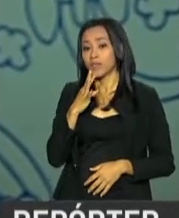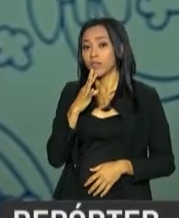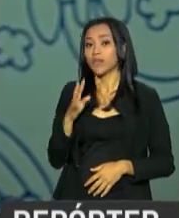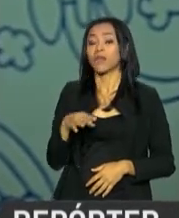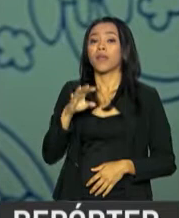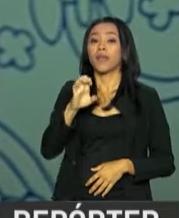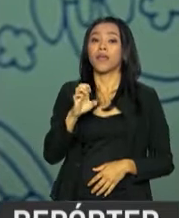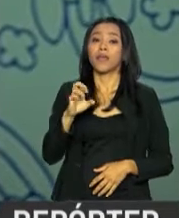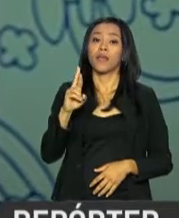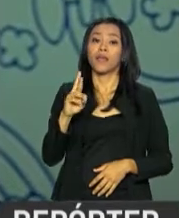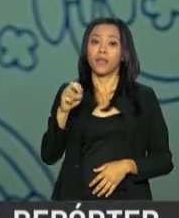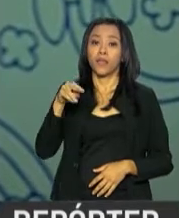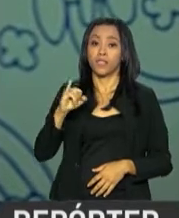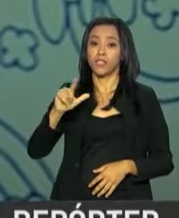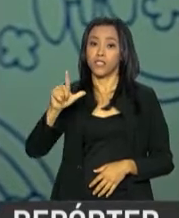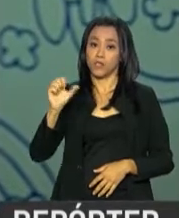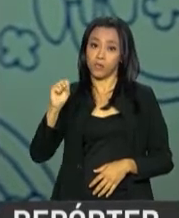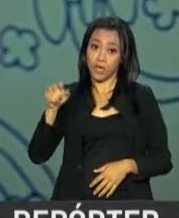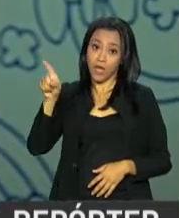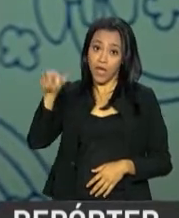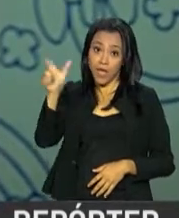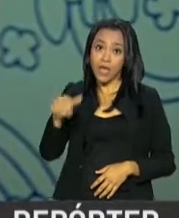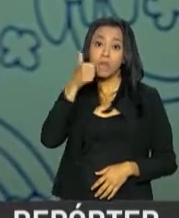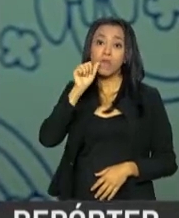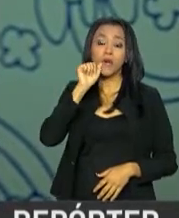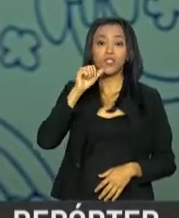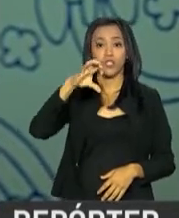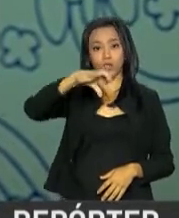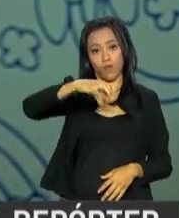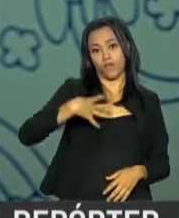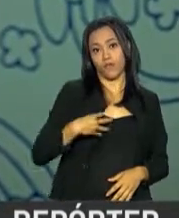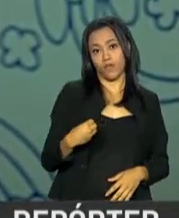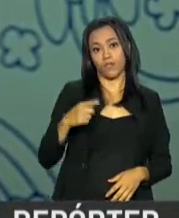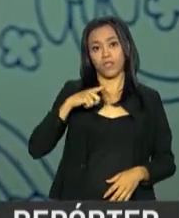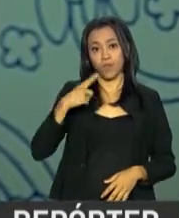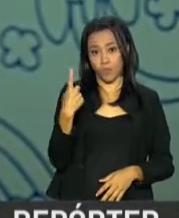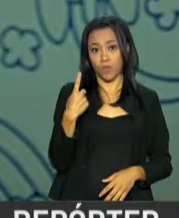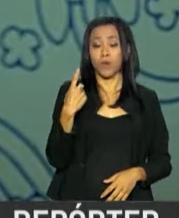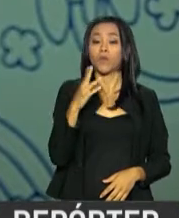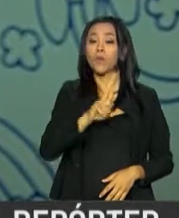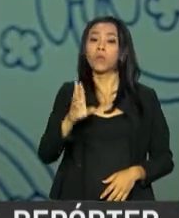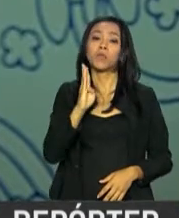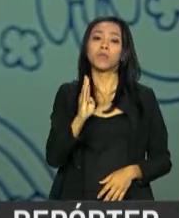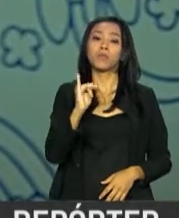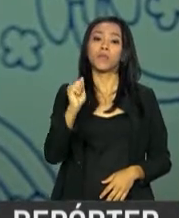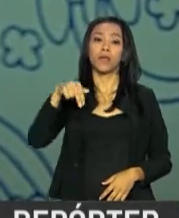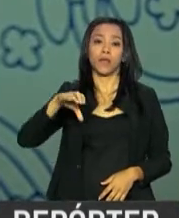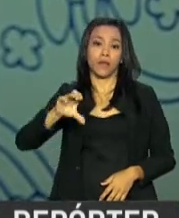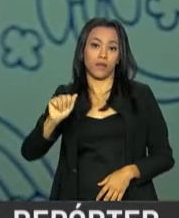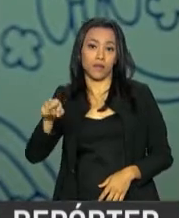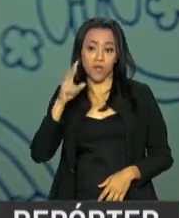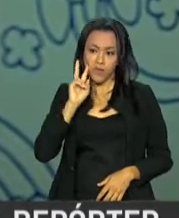senhora Erenilza, que é mãe de nove filhos, entre eles a pequena Bianca. E nós vimos de perto o carinho e